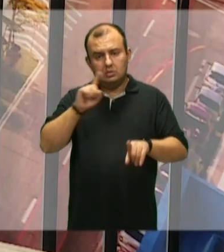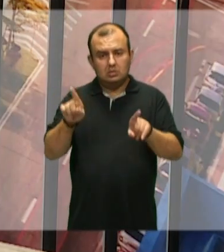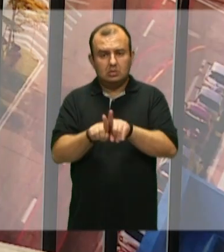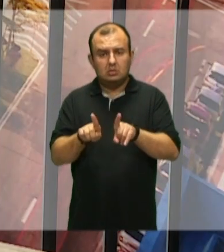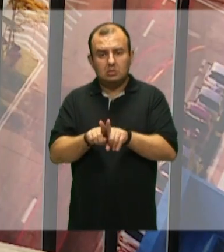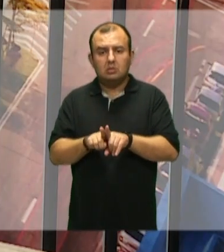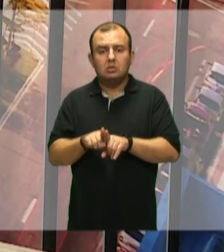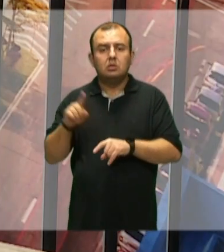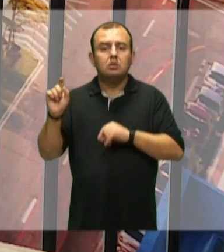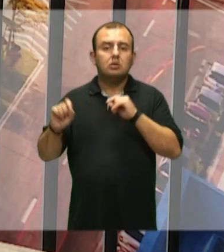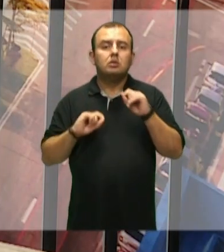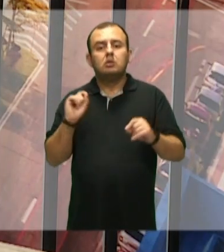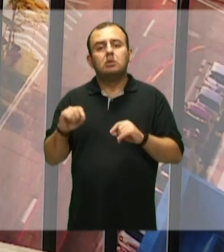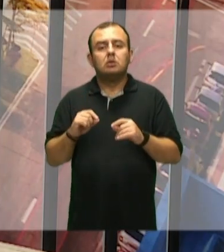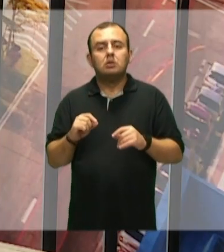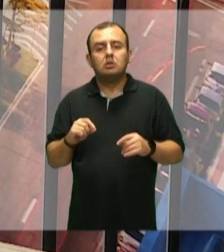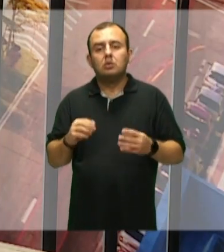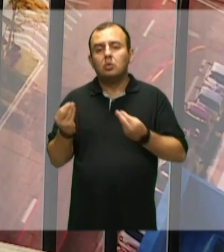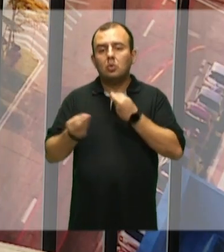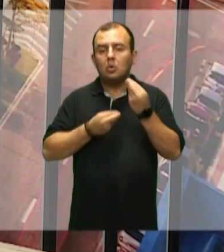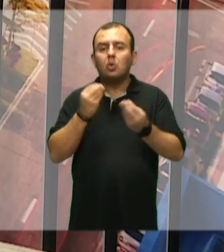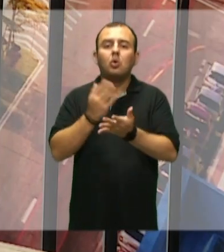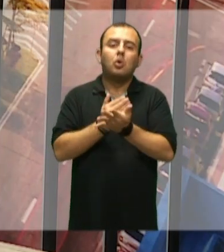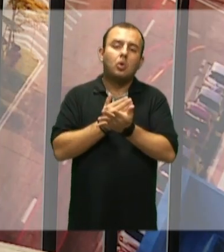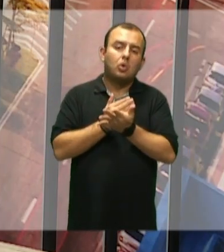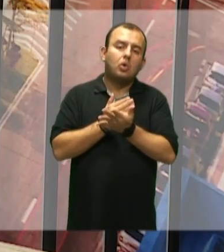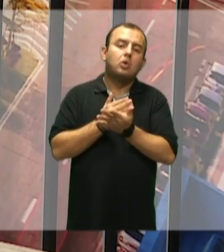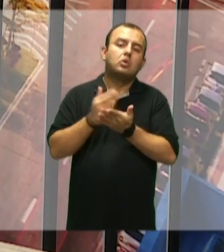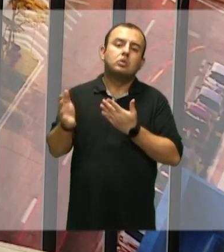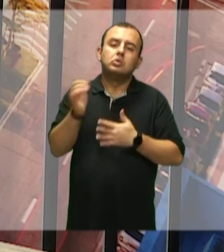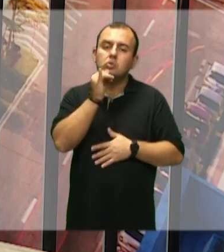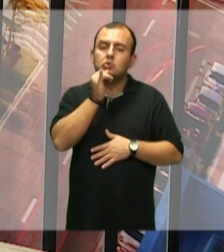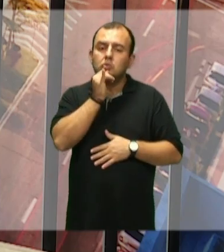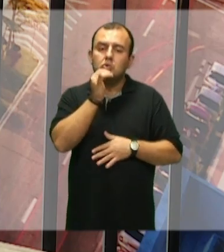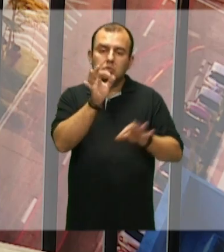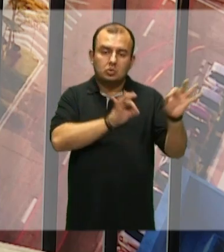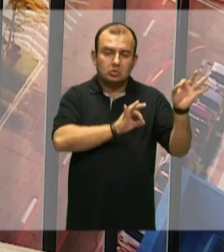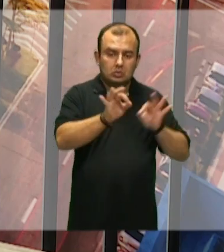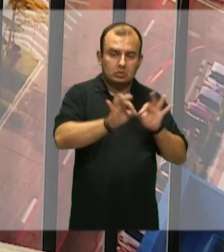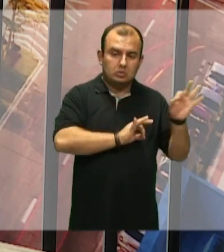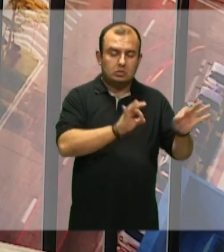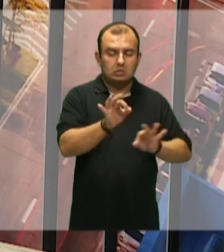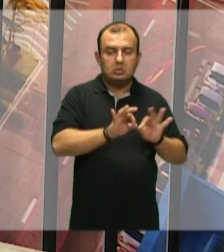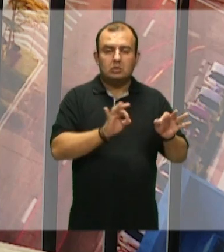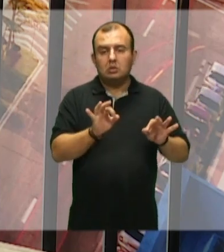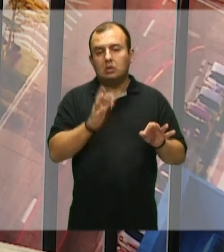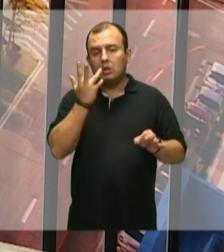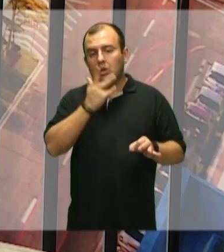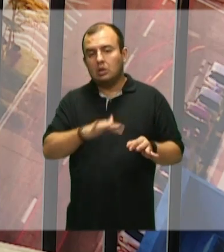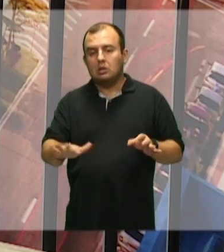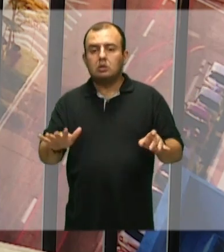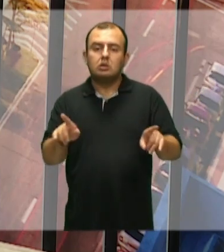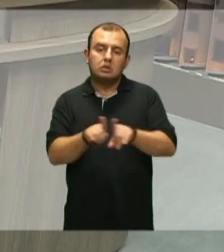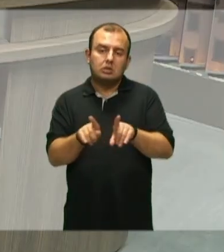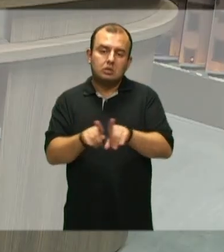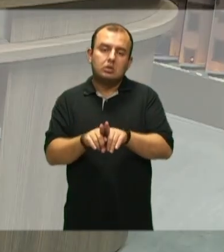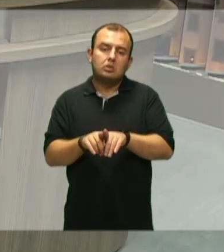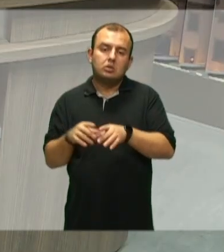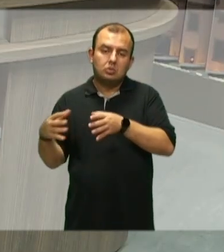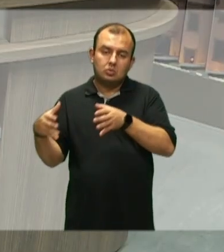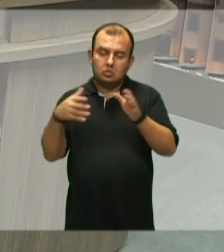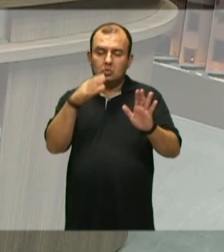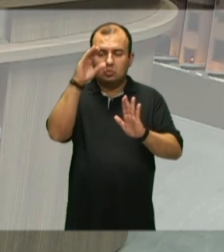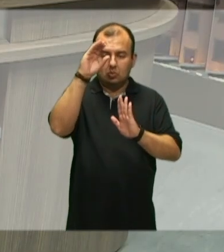é não saber por onde começar, por exemplo, até para montar alguma coisa com as crianças. Sim. Colocar isso dentro